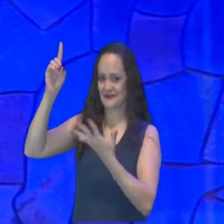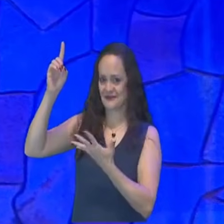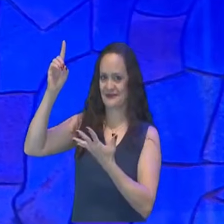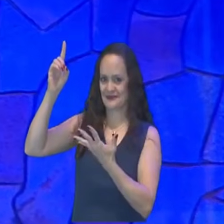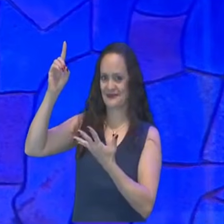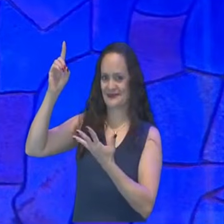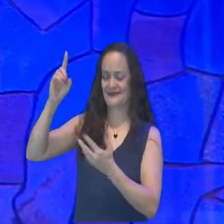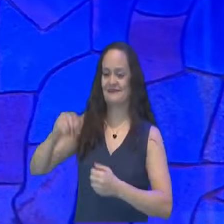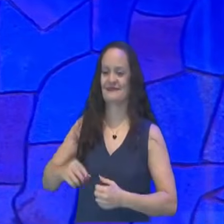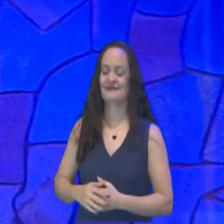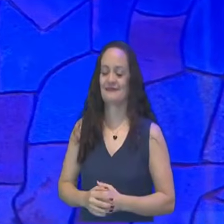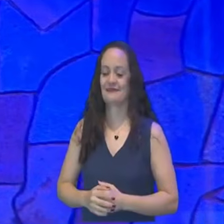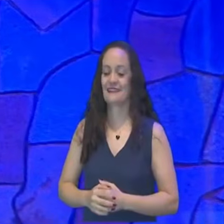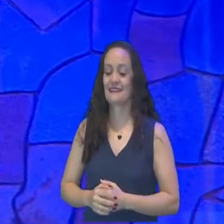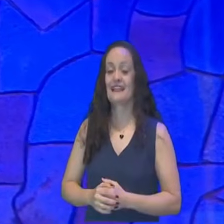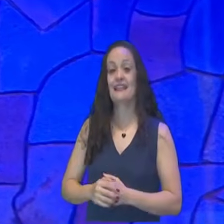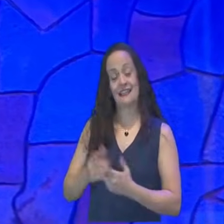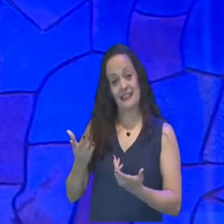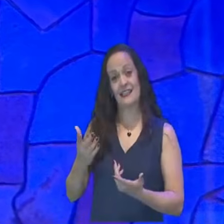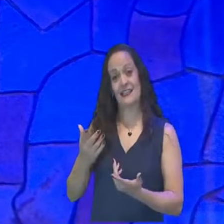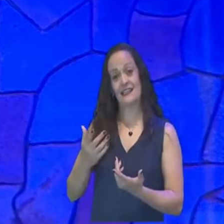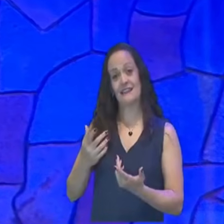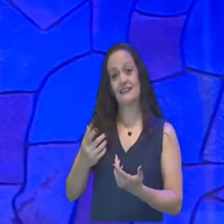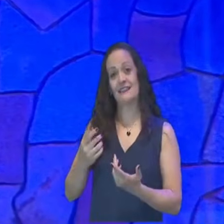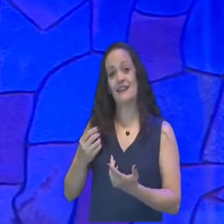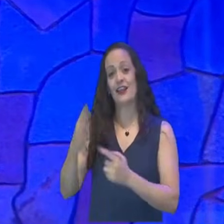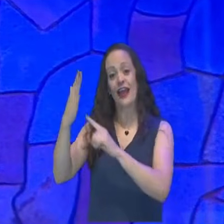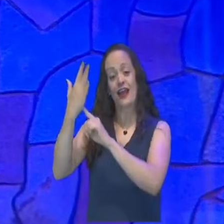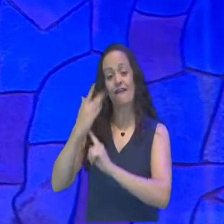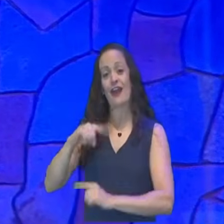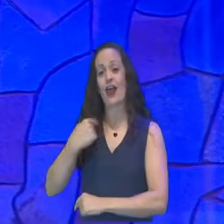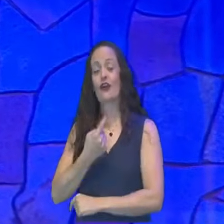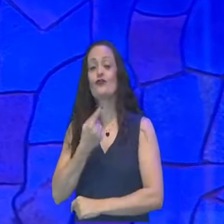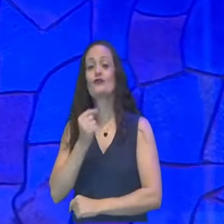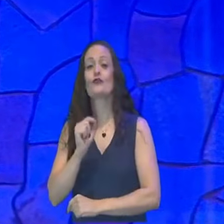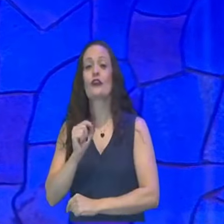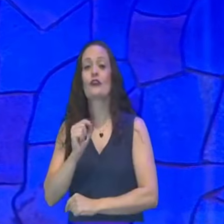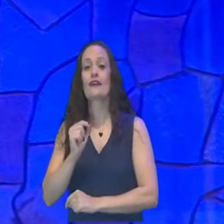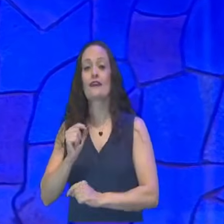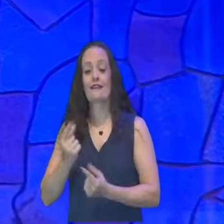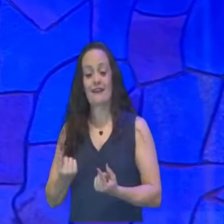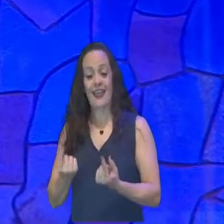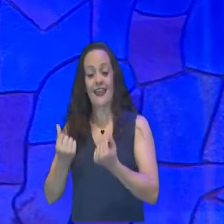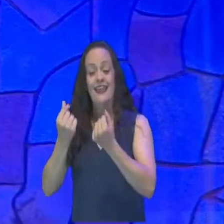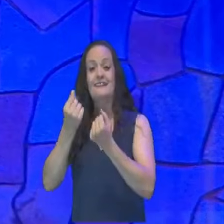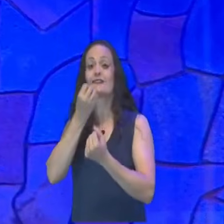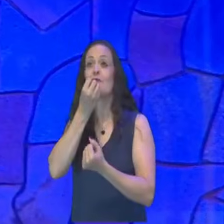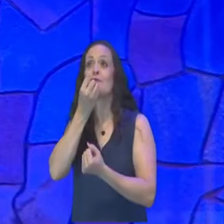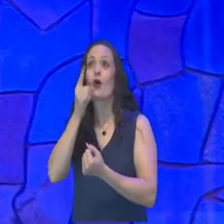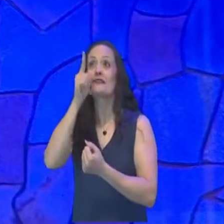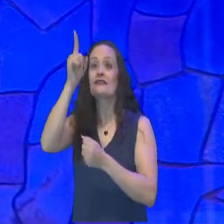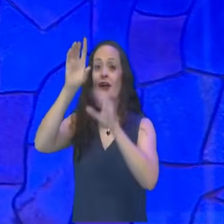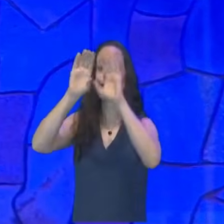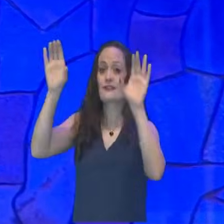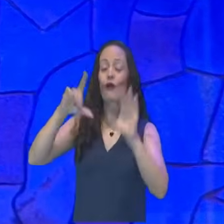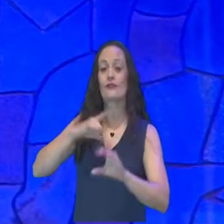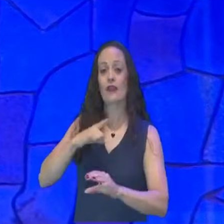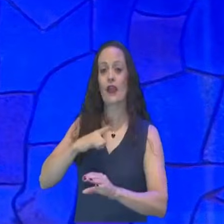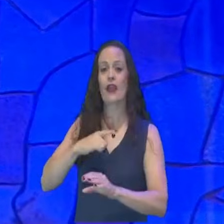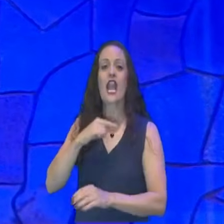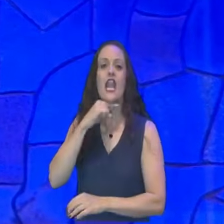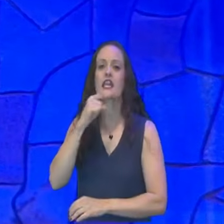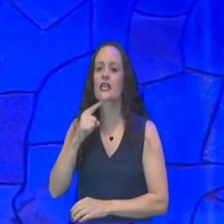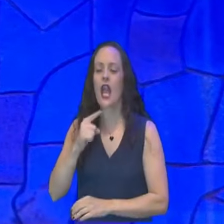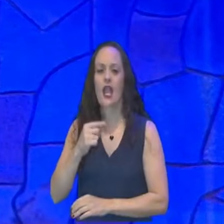que revelam a nós bens eternos que ninguém pode roubar e ninguém pode